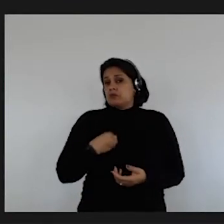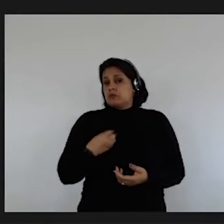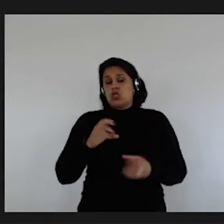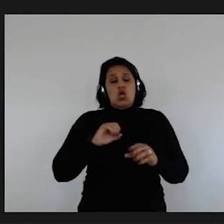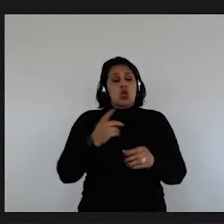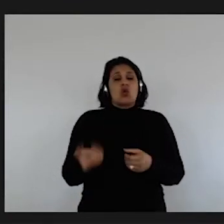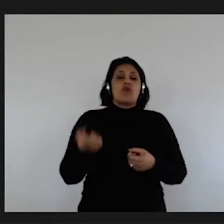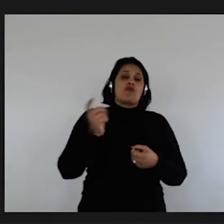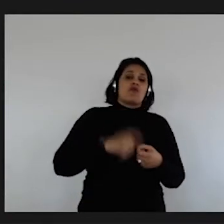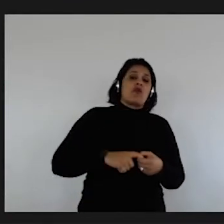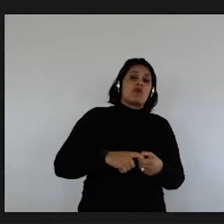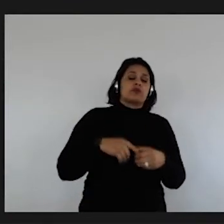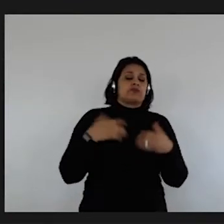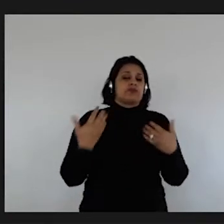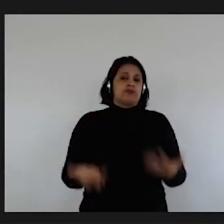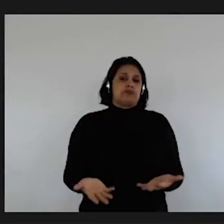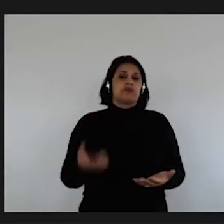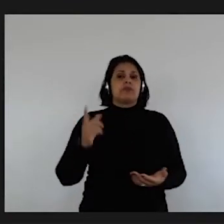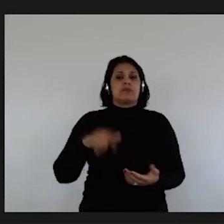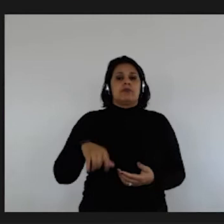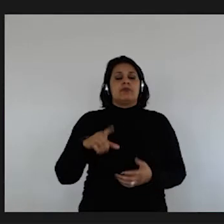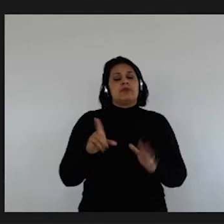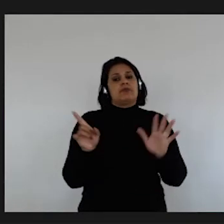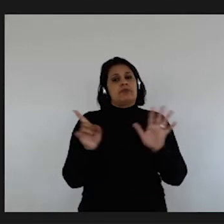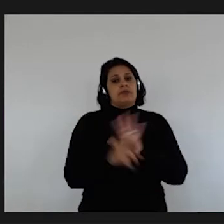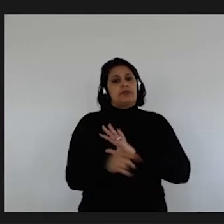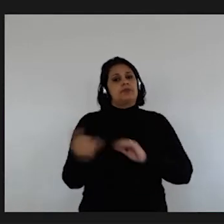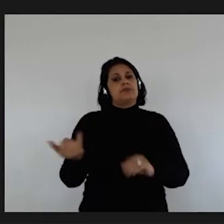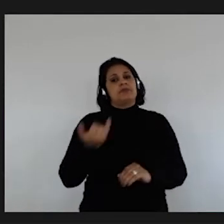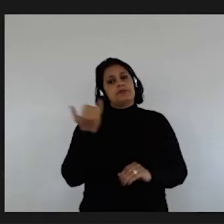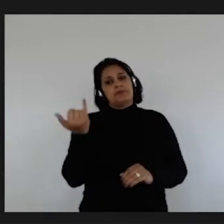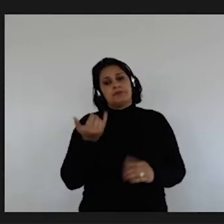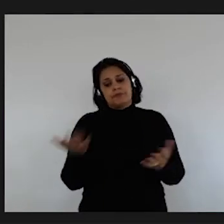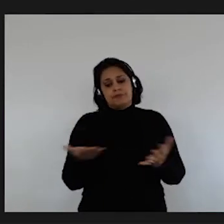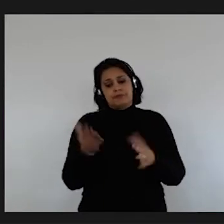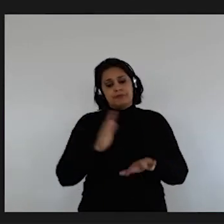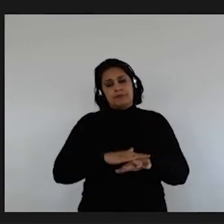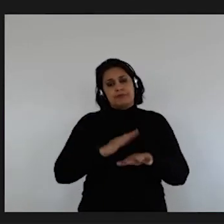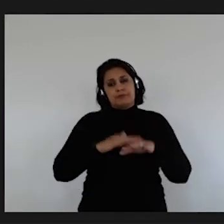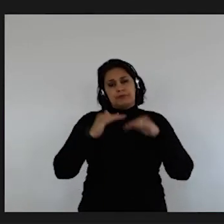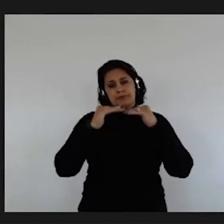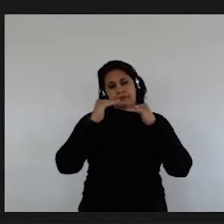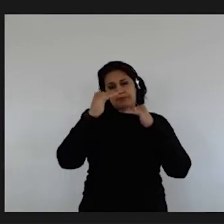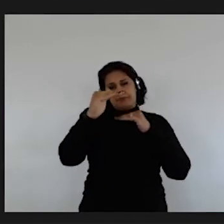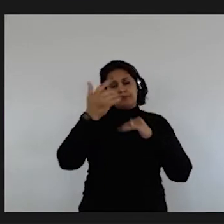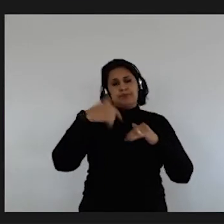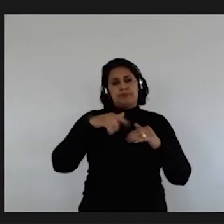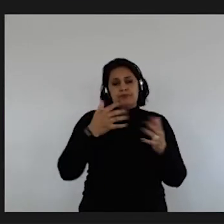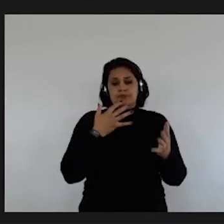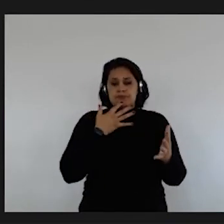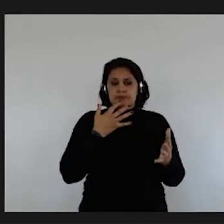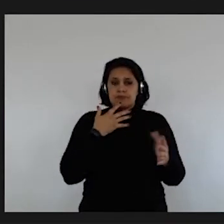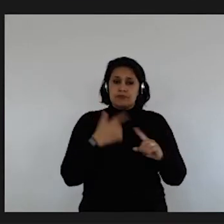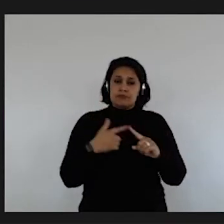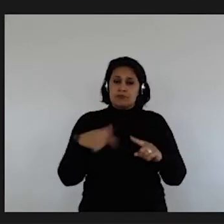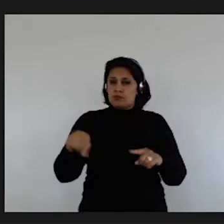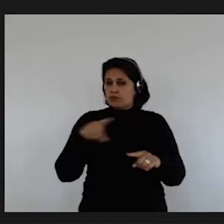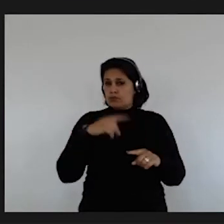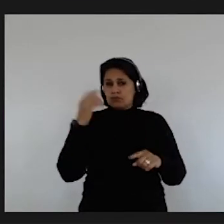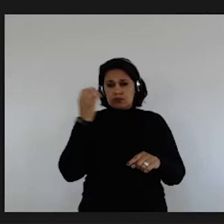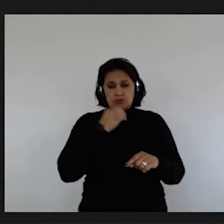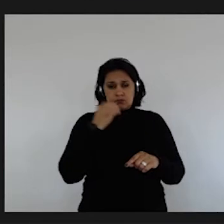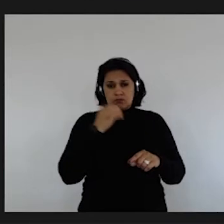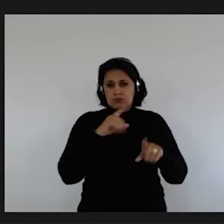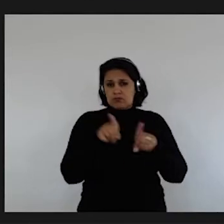antes? Essa questão é de grande preocupação nesse horizonte conhecido agora, em face dessa fragilidade e